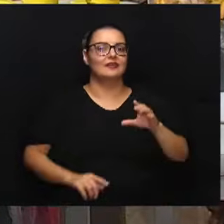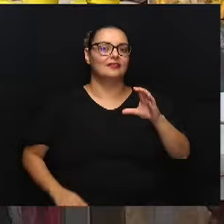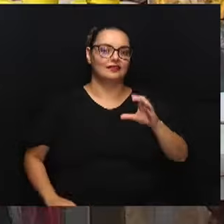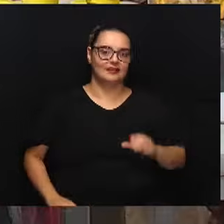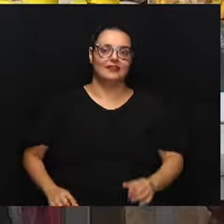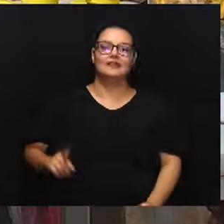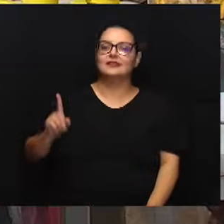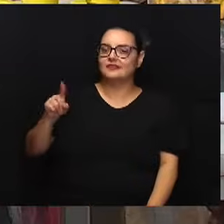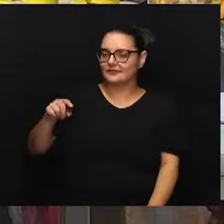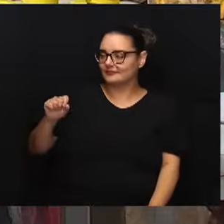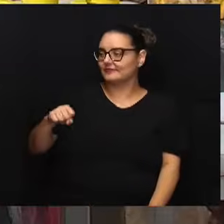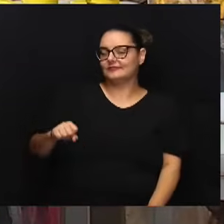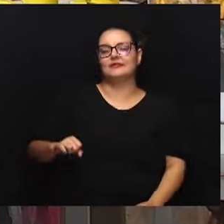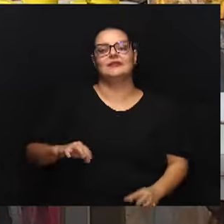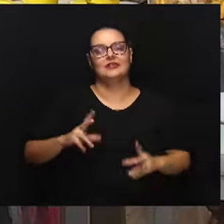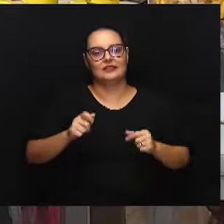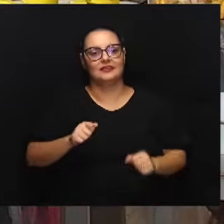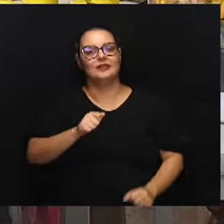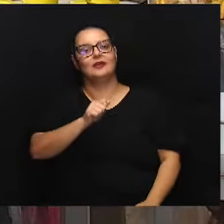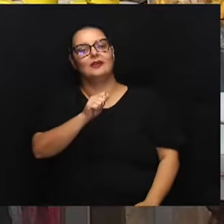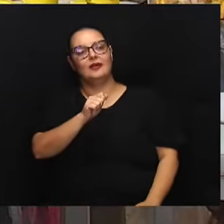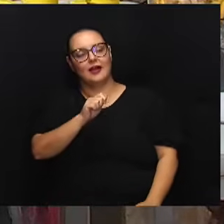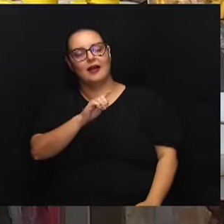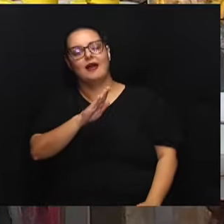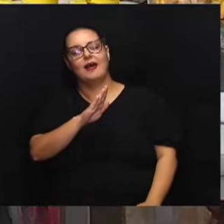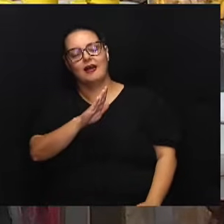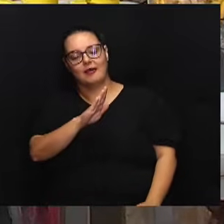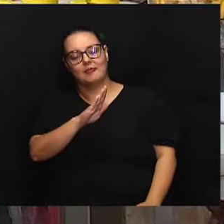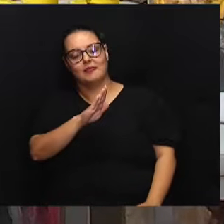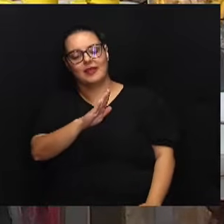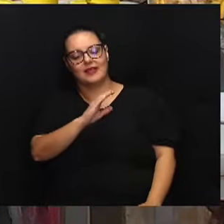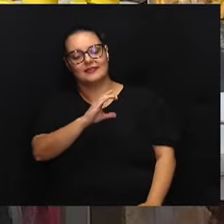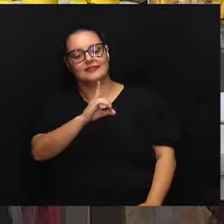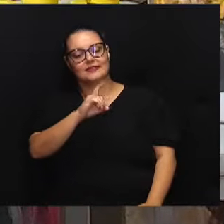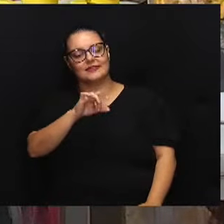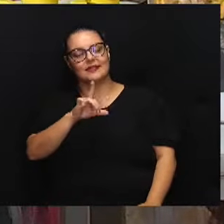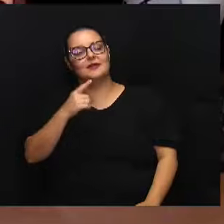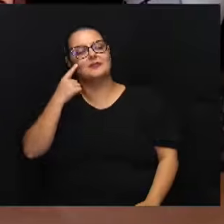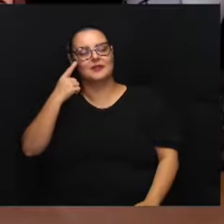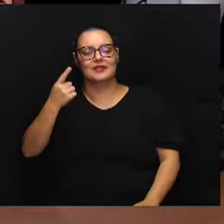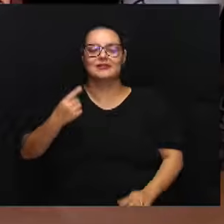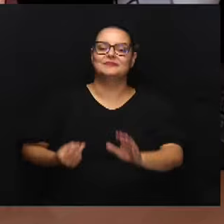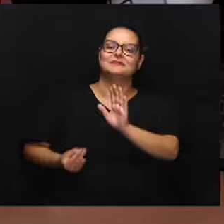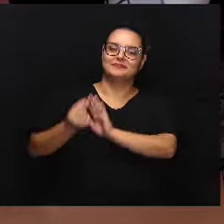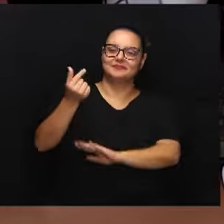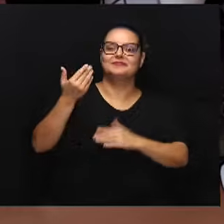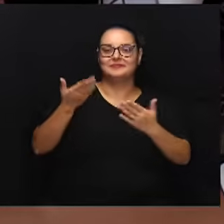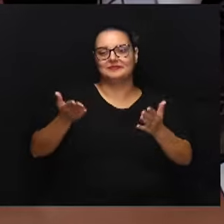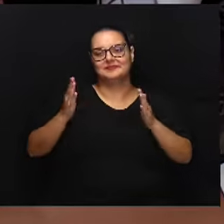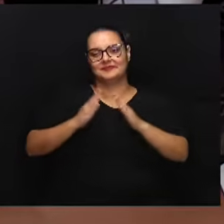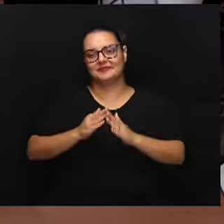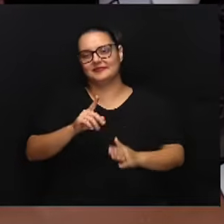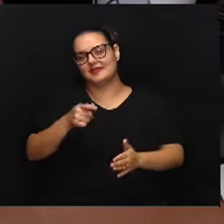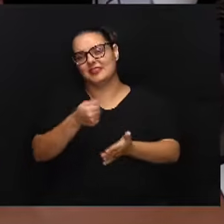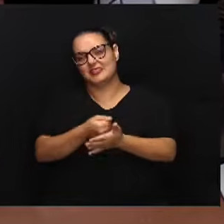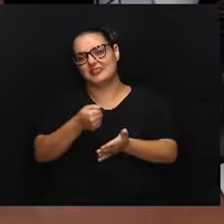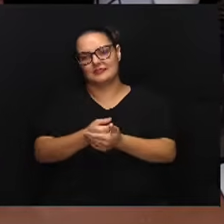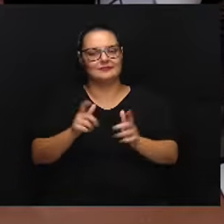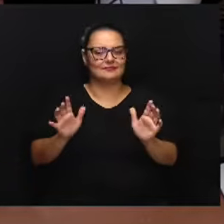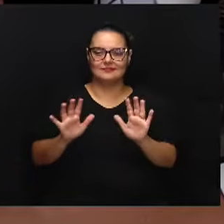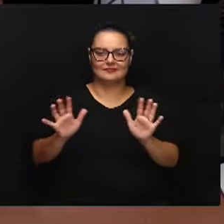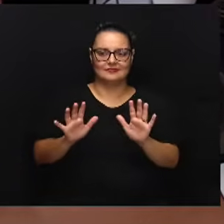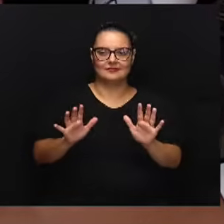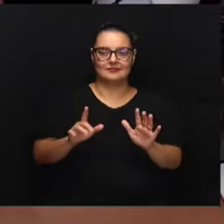né? Como eu disse, tem todo um alfabeto para usar toda a criatividade. Então você aí de casa, não se cobre tanto, não